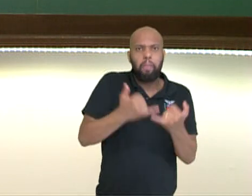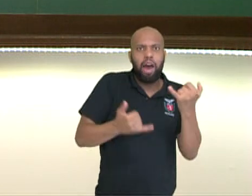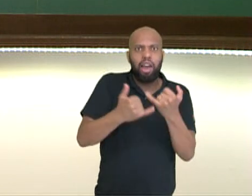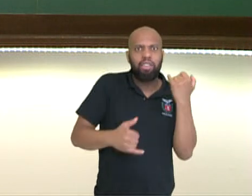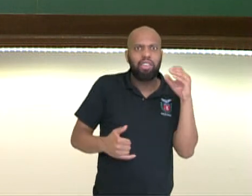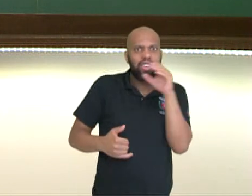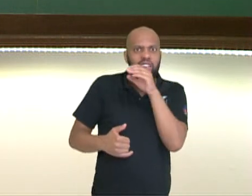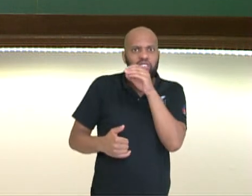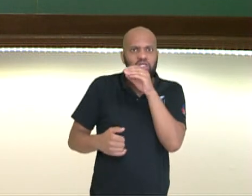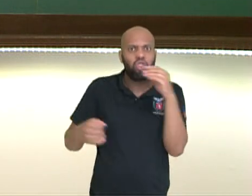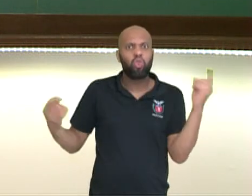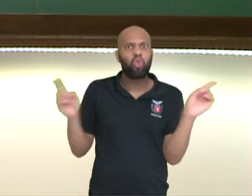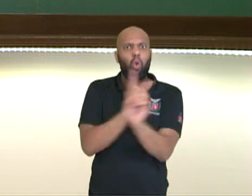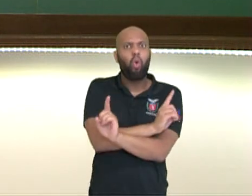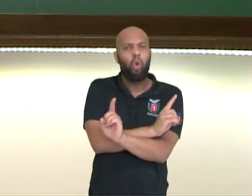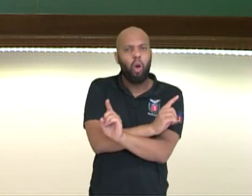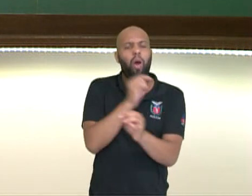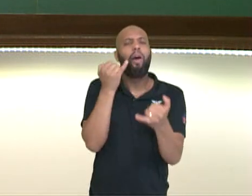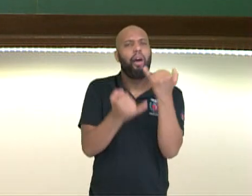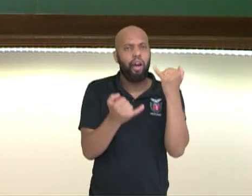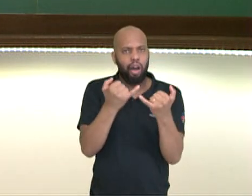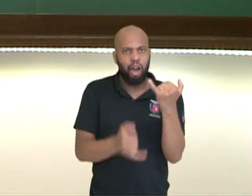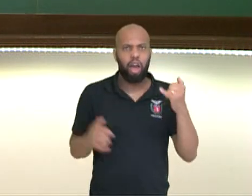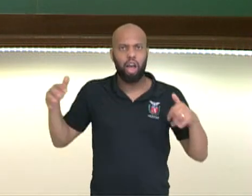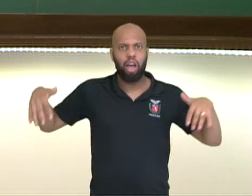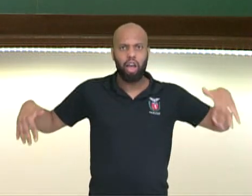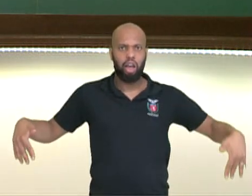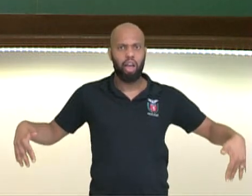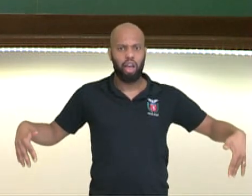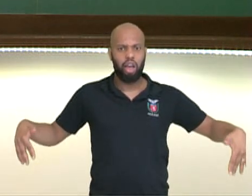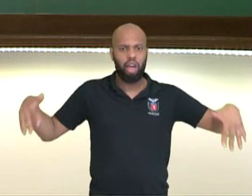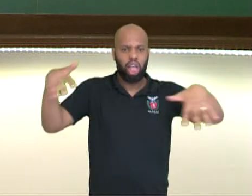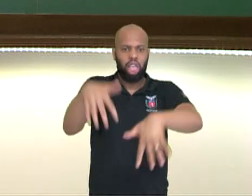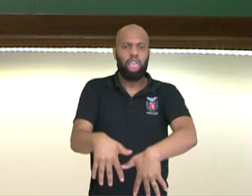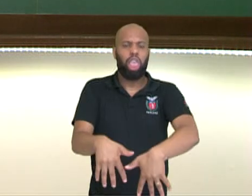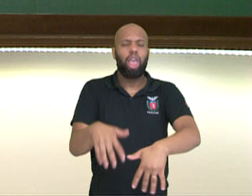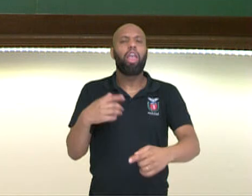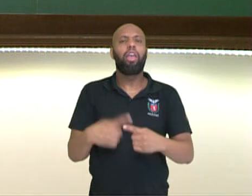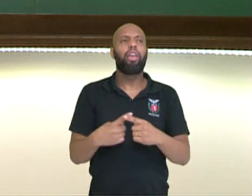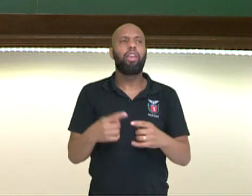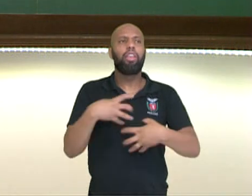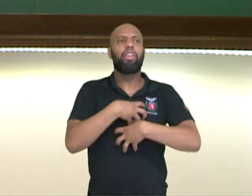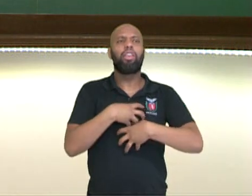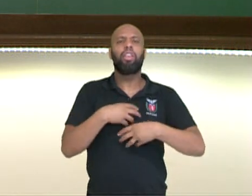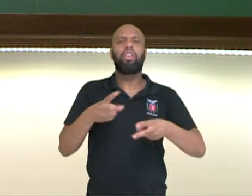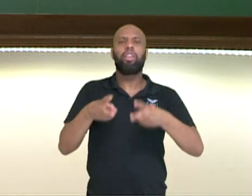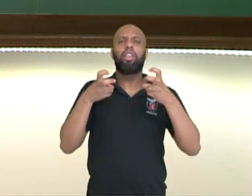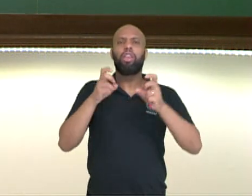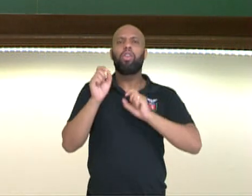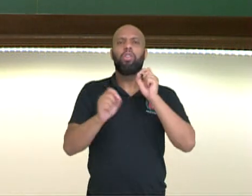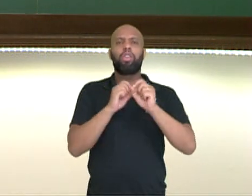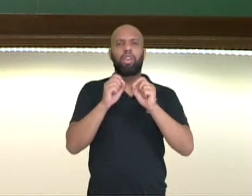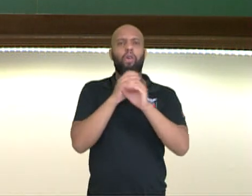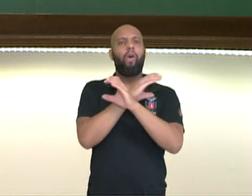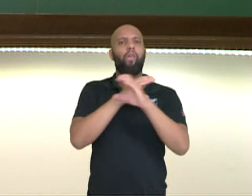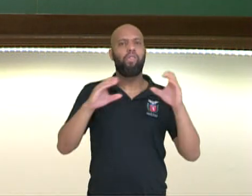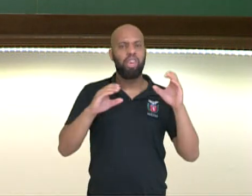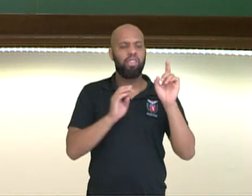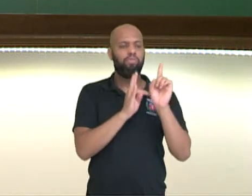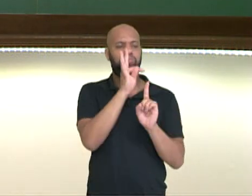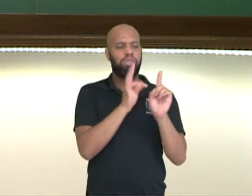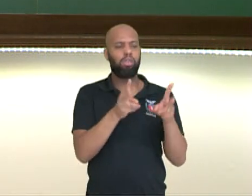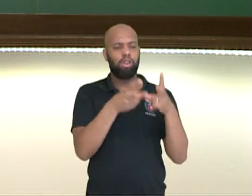né, têm sensações diferentes. Isso por quê? A sensação térmica não é muito interessante para medir